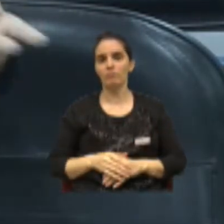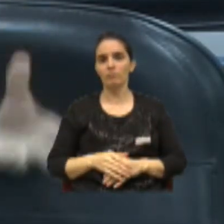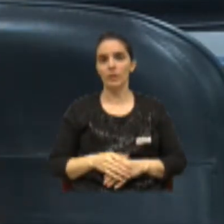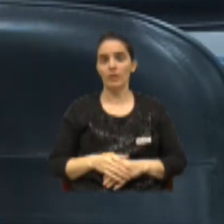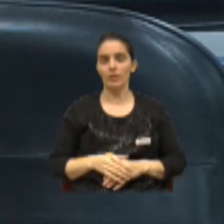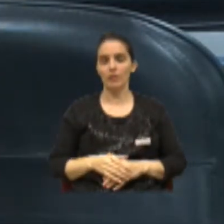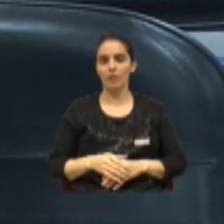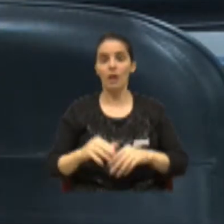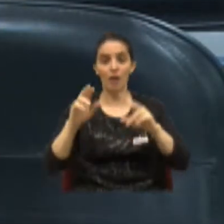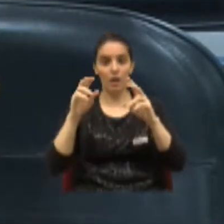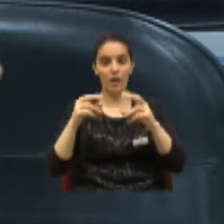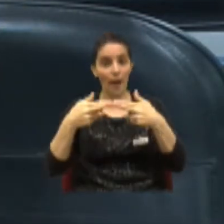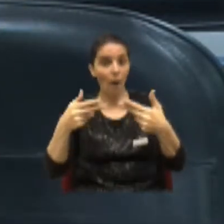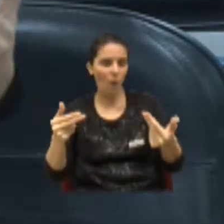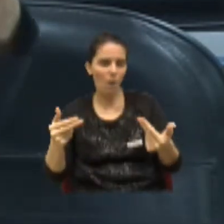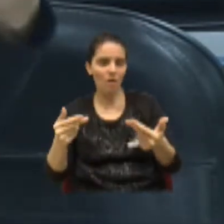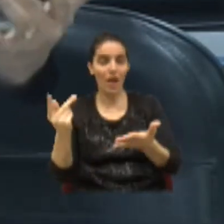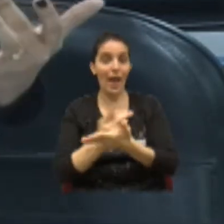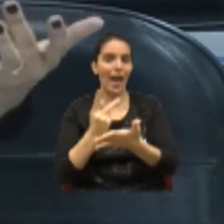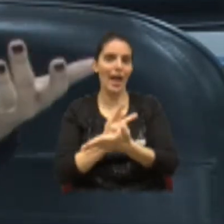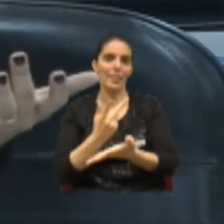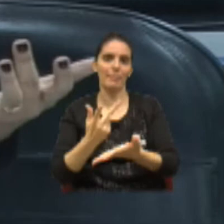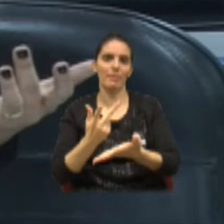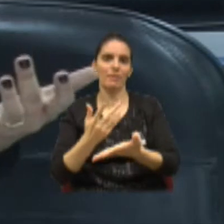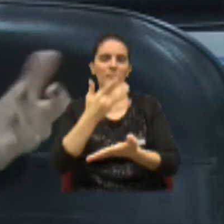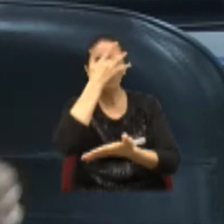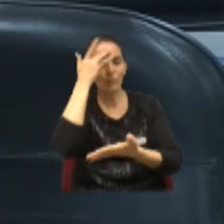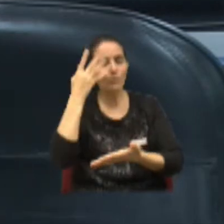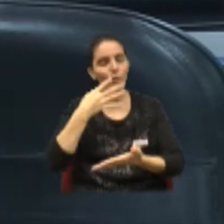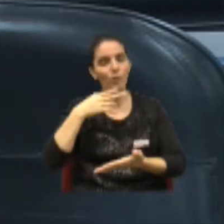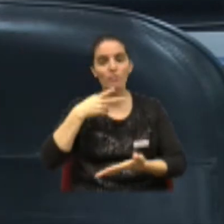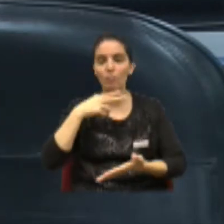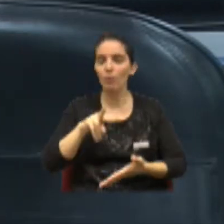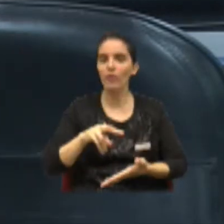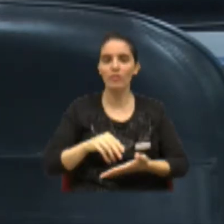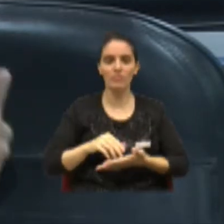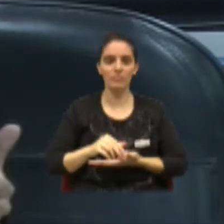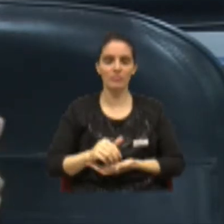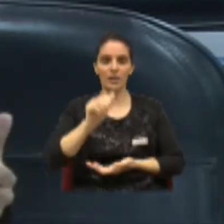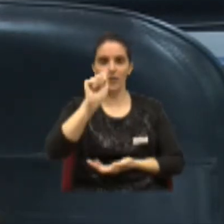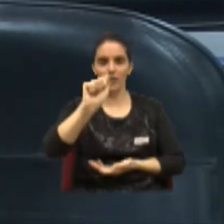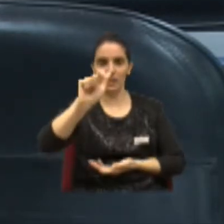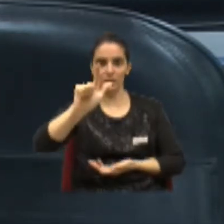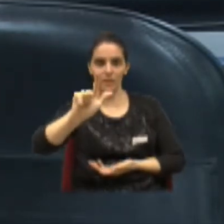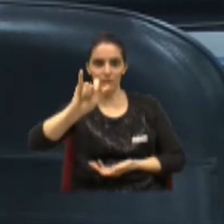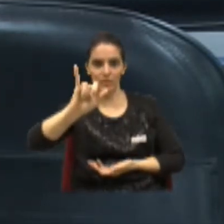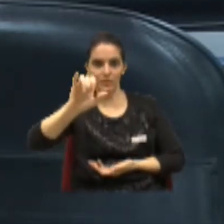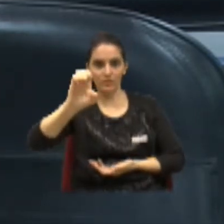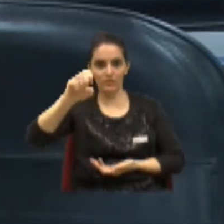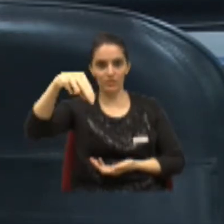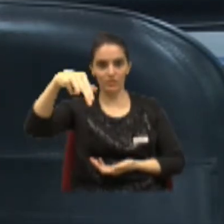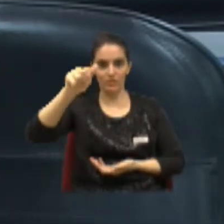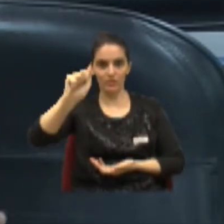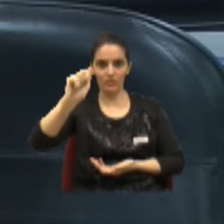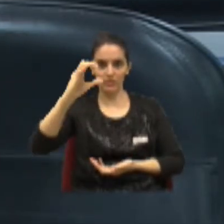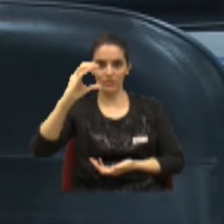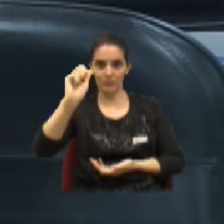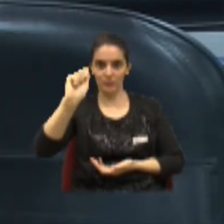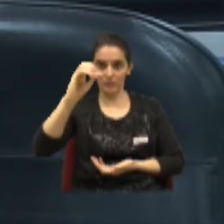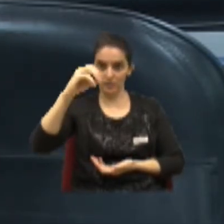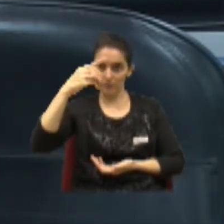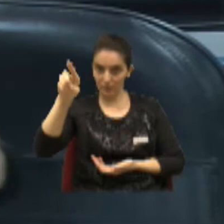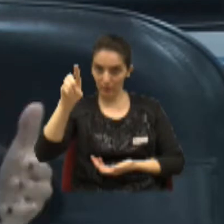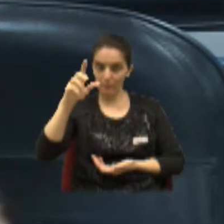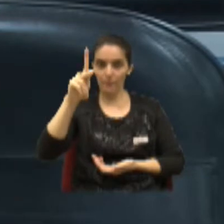irregular, muitas pessoas não têm isso como uma visão de prática de violência, acabam muitas vezes não denunciando e as